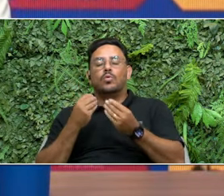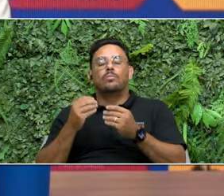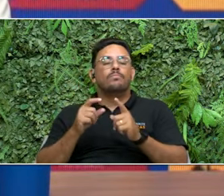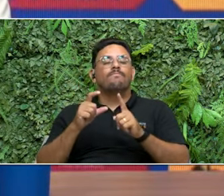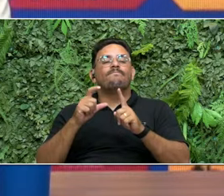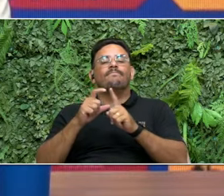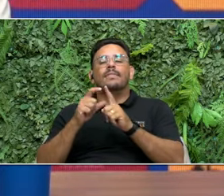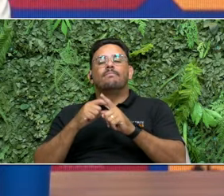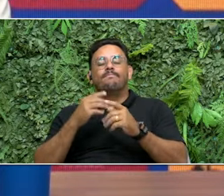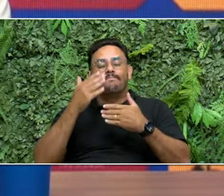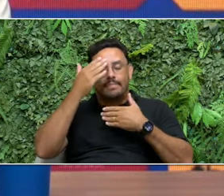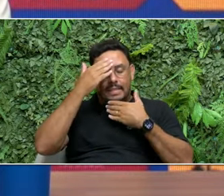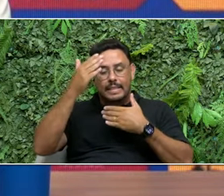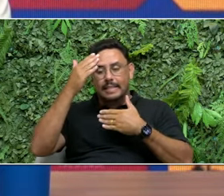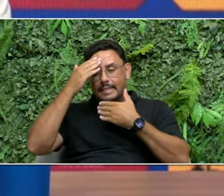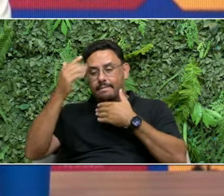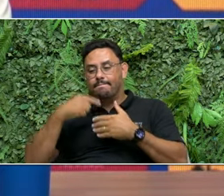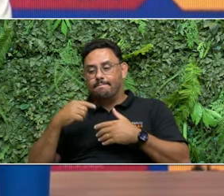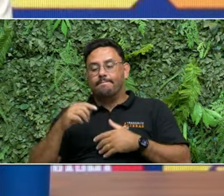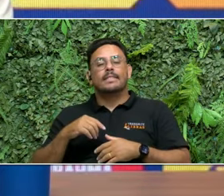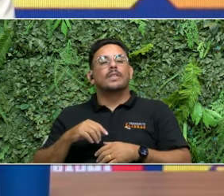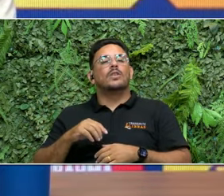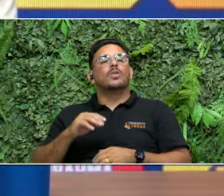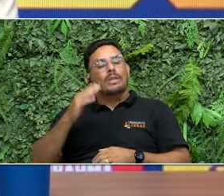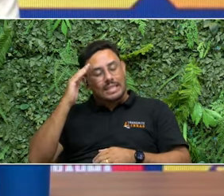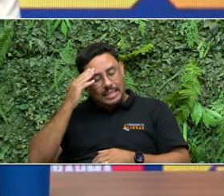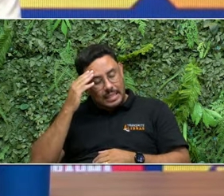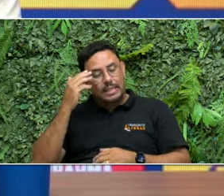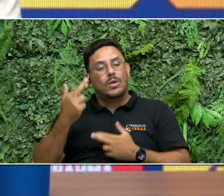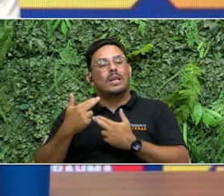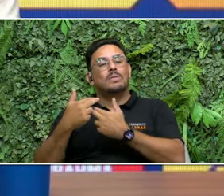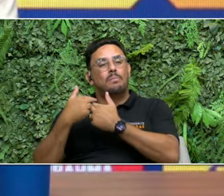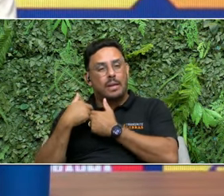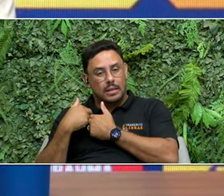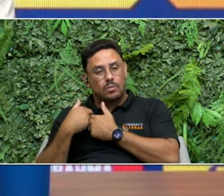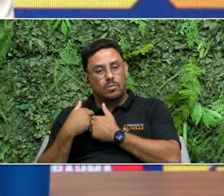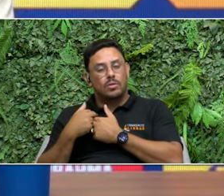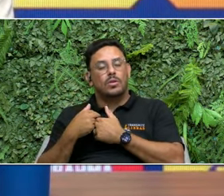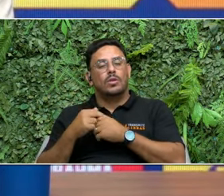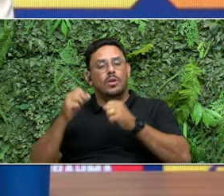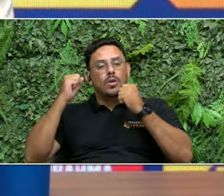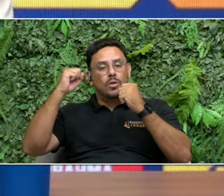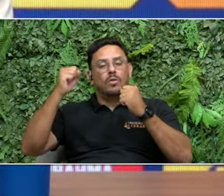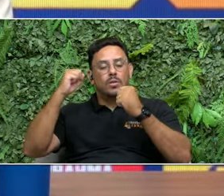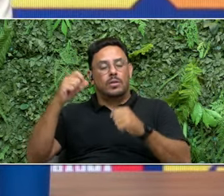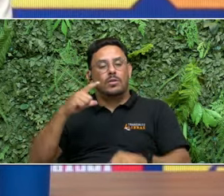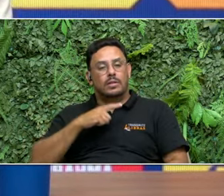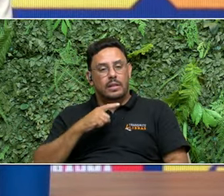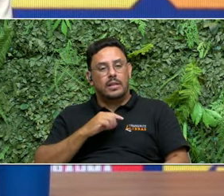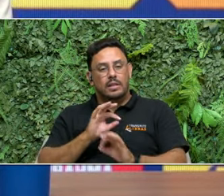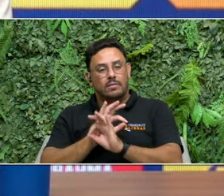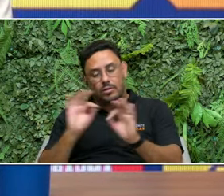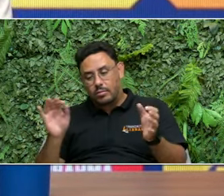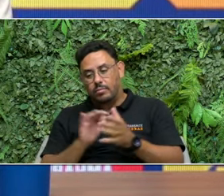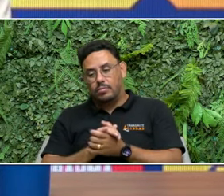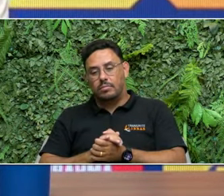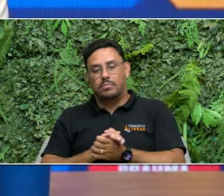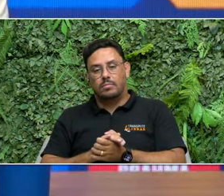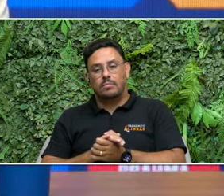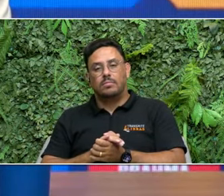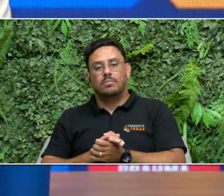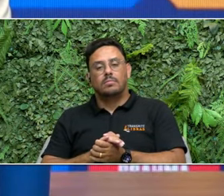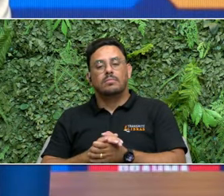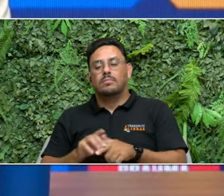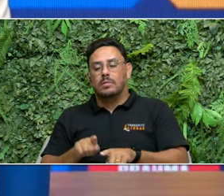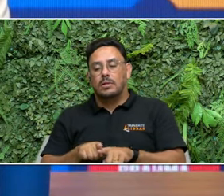agradecer porque o respeito que que o torcedor tem eh comigo é incrível e